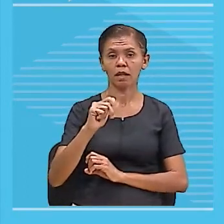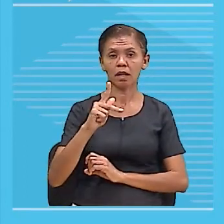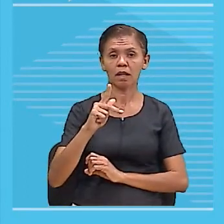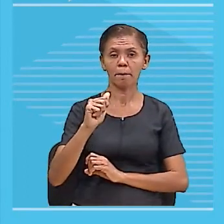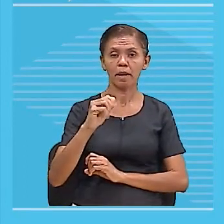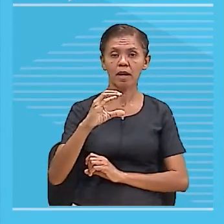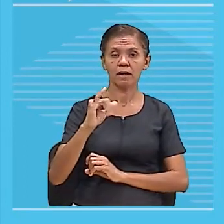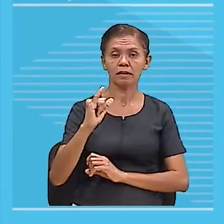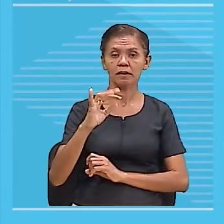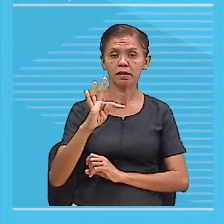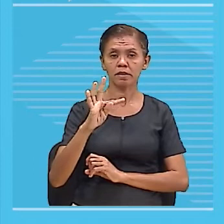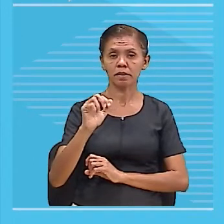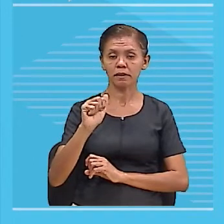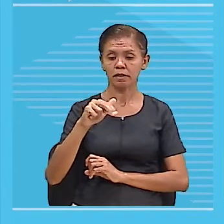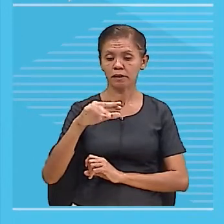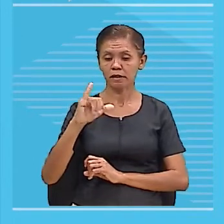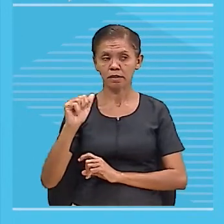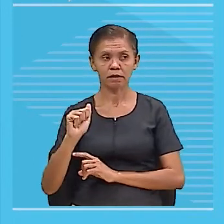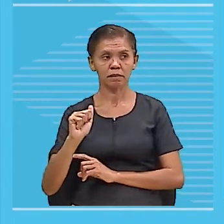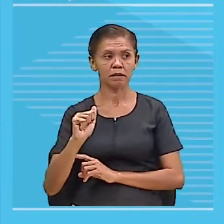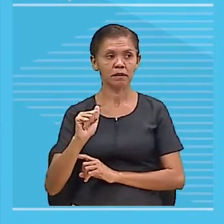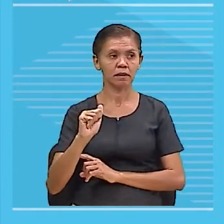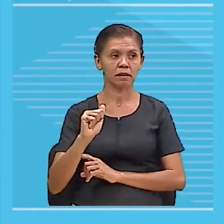Então eu quero saber quanto vale